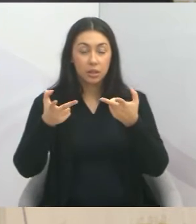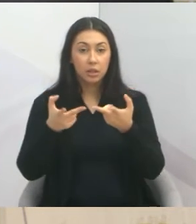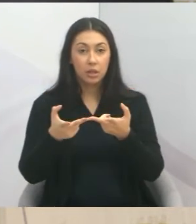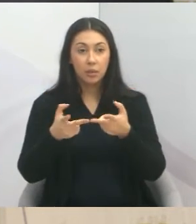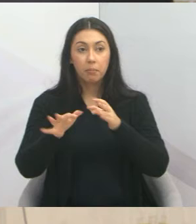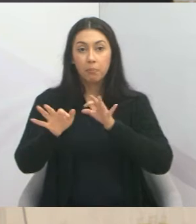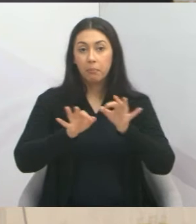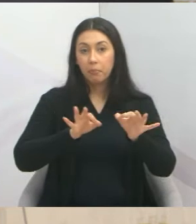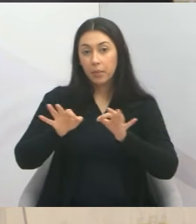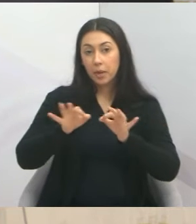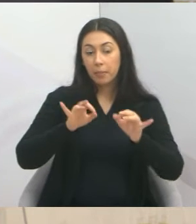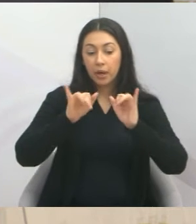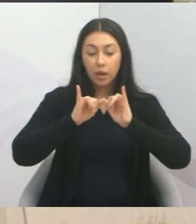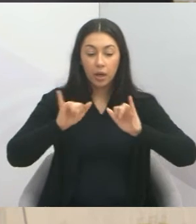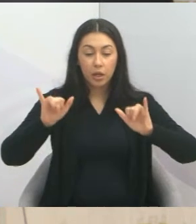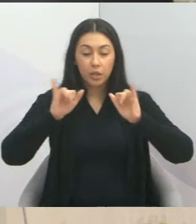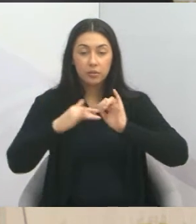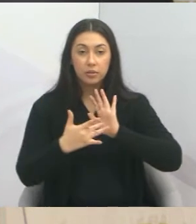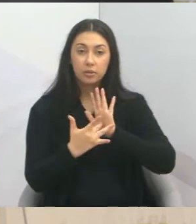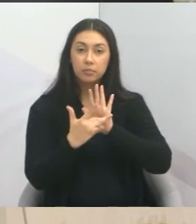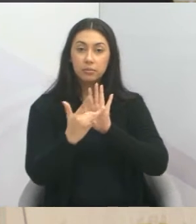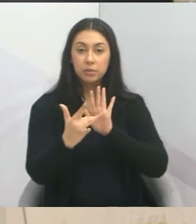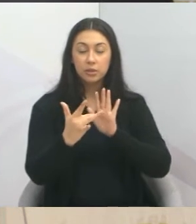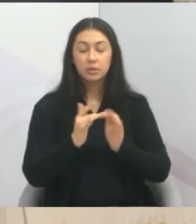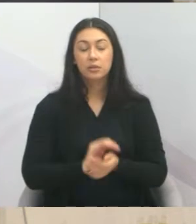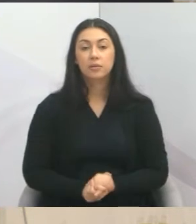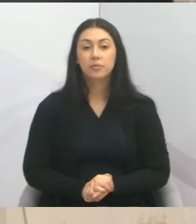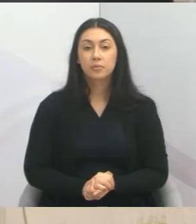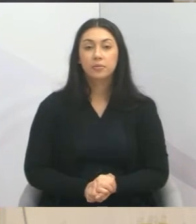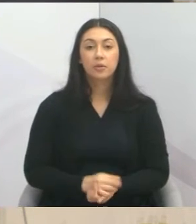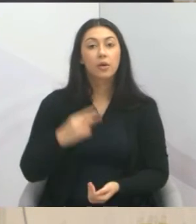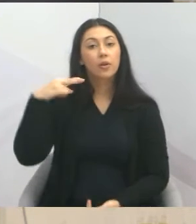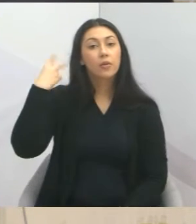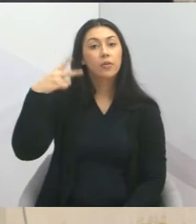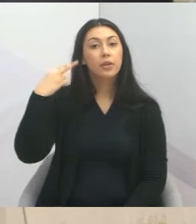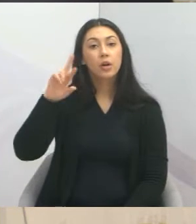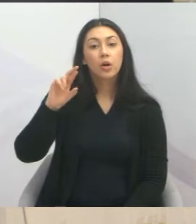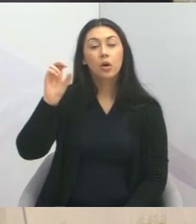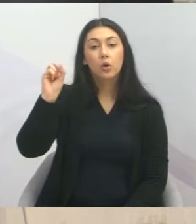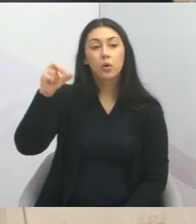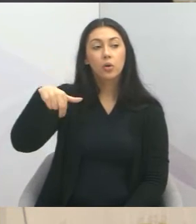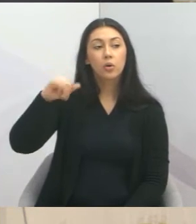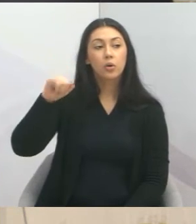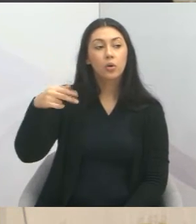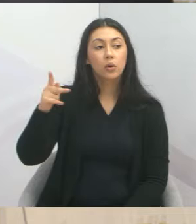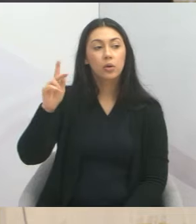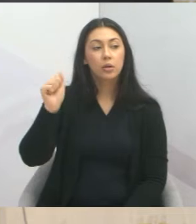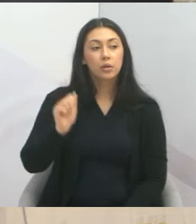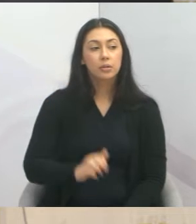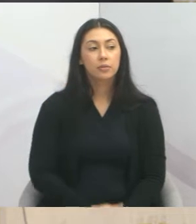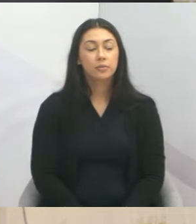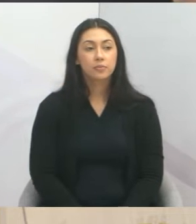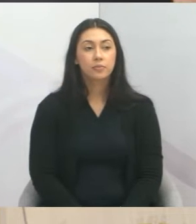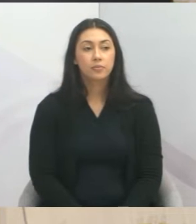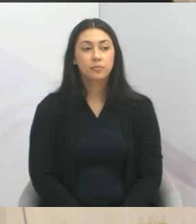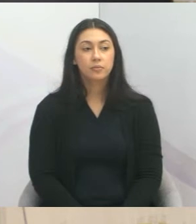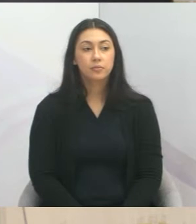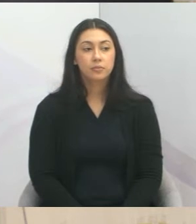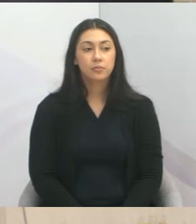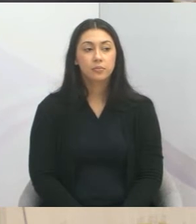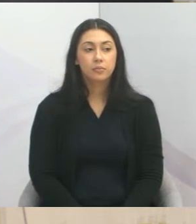que seja adotados a presidência habituais para a divulgação da presente manifestação Vereador folhinha E